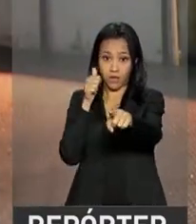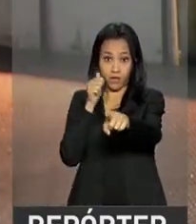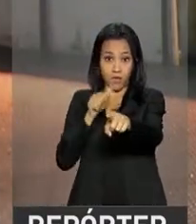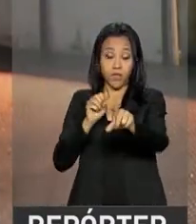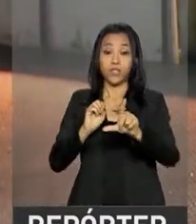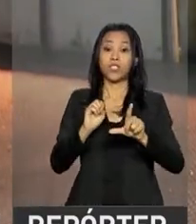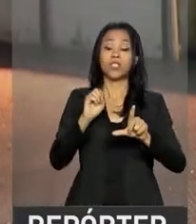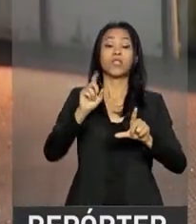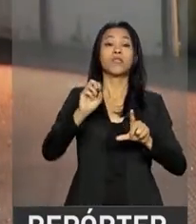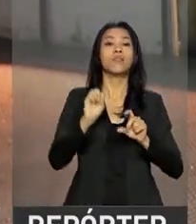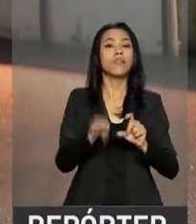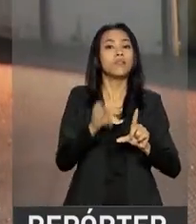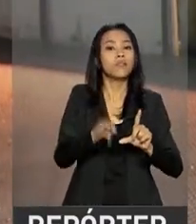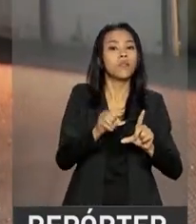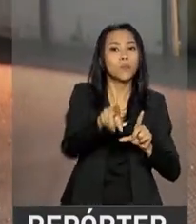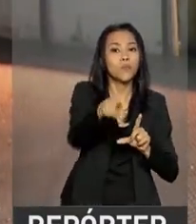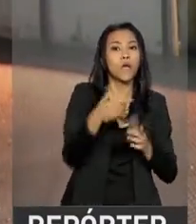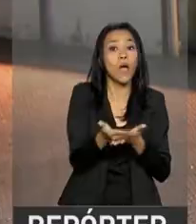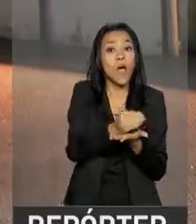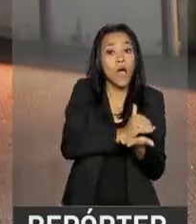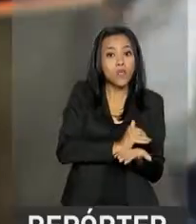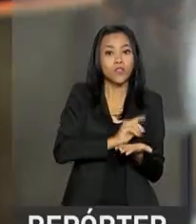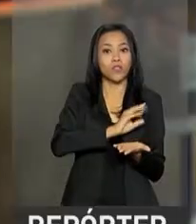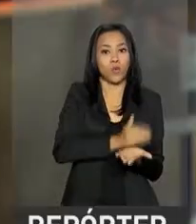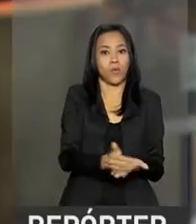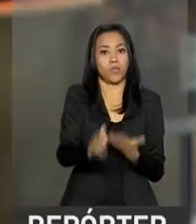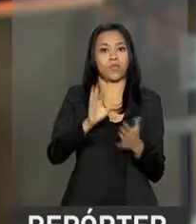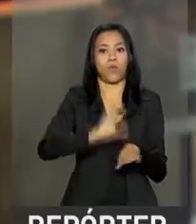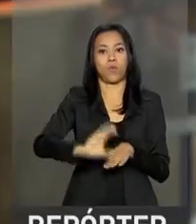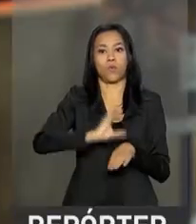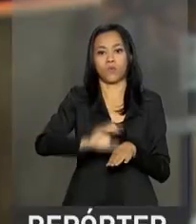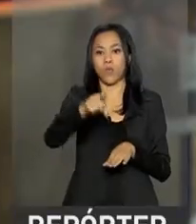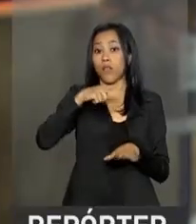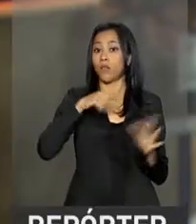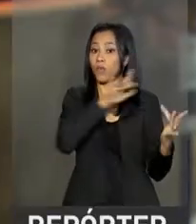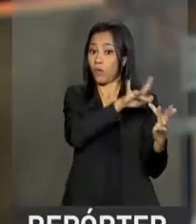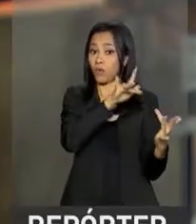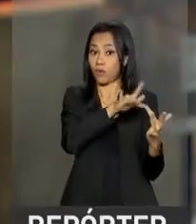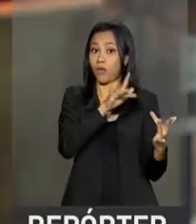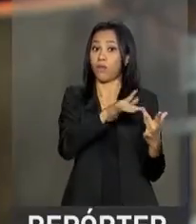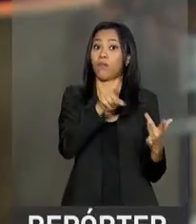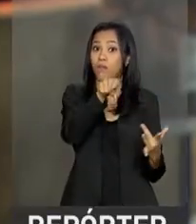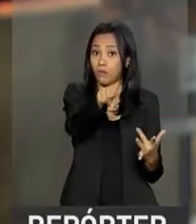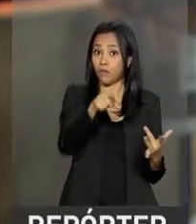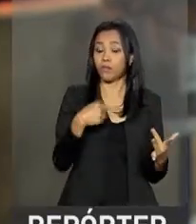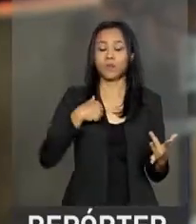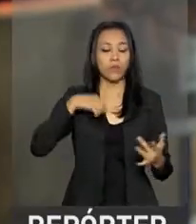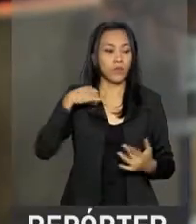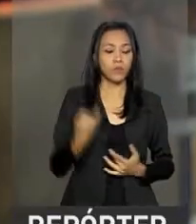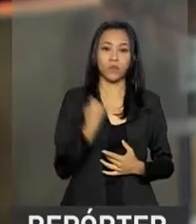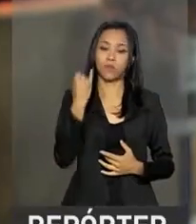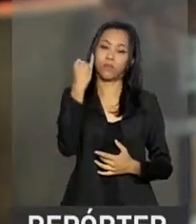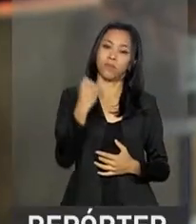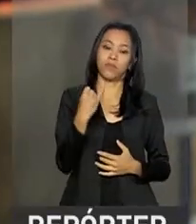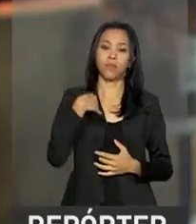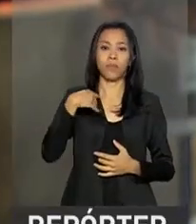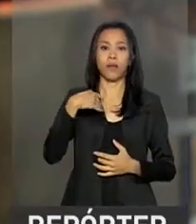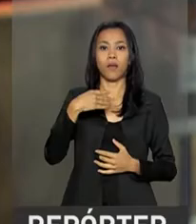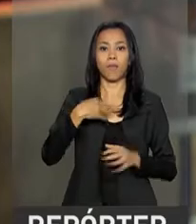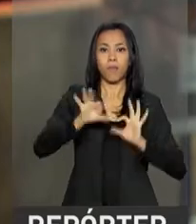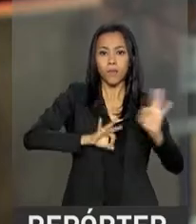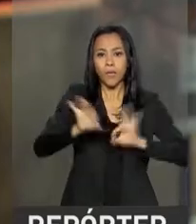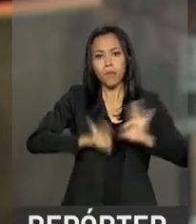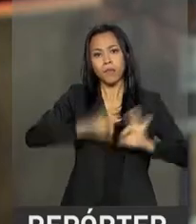estágio em uma escola antes de começar o curso o contato com a realidade das salas de aula é fundamental pra preparar